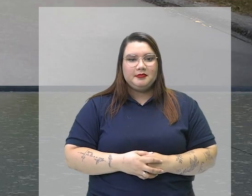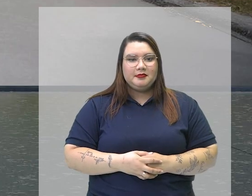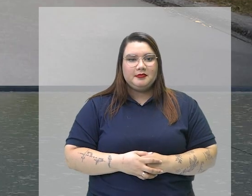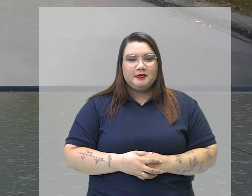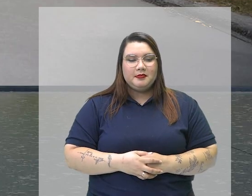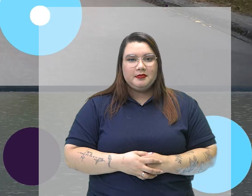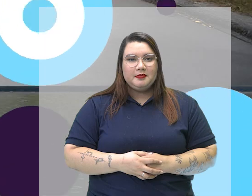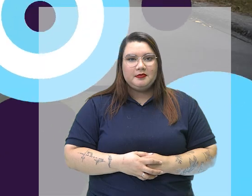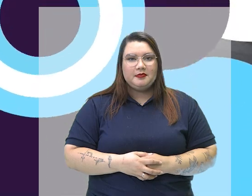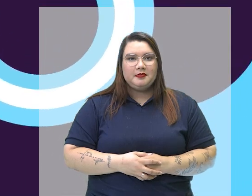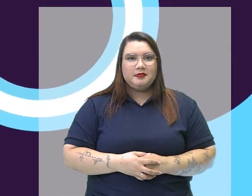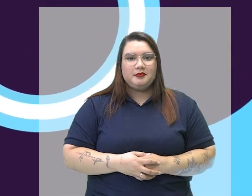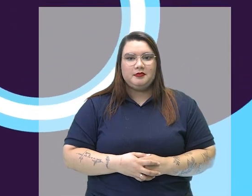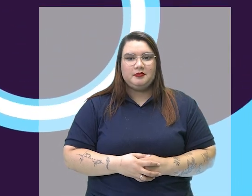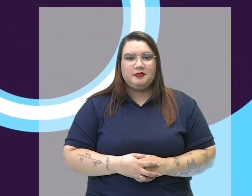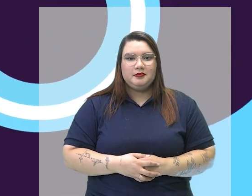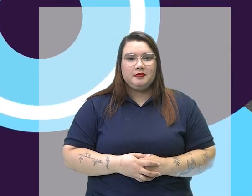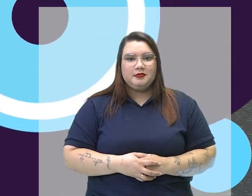esportes.